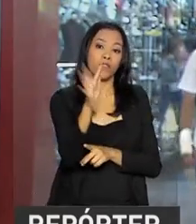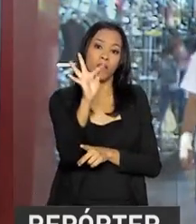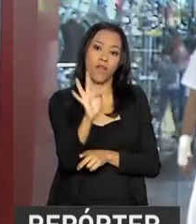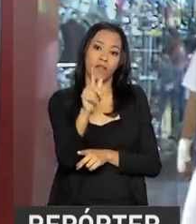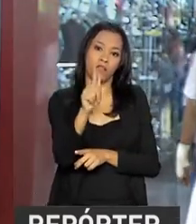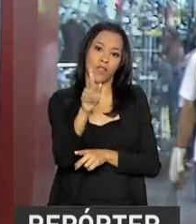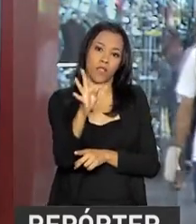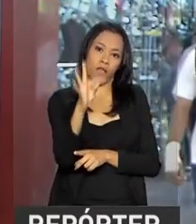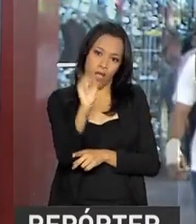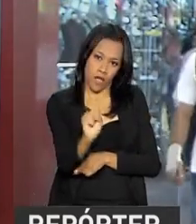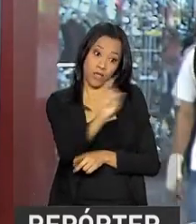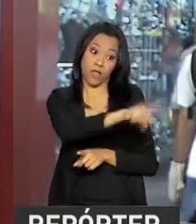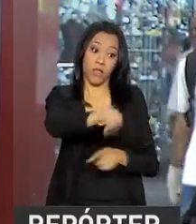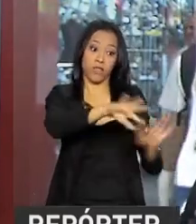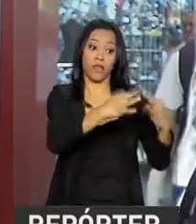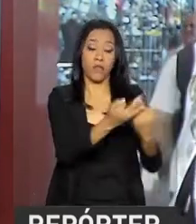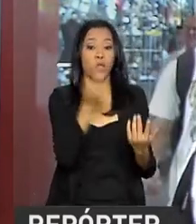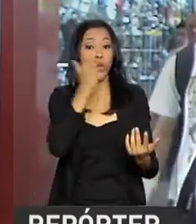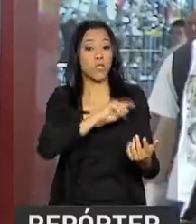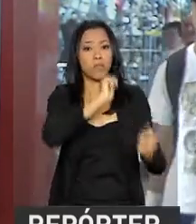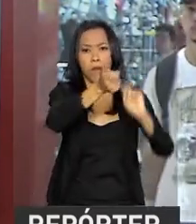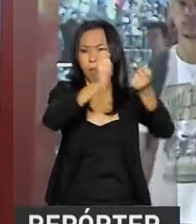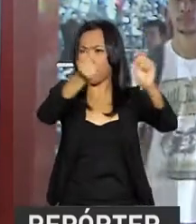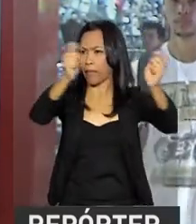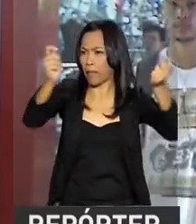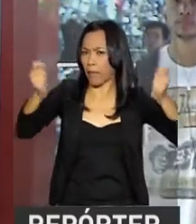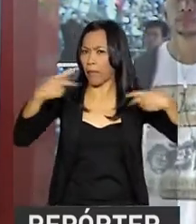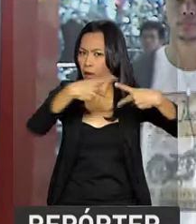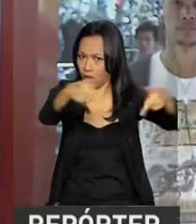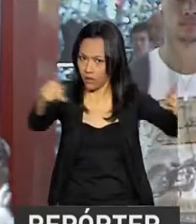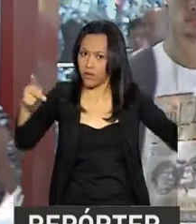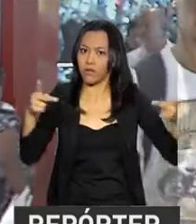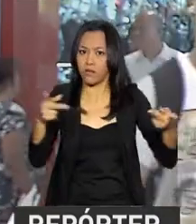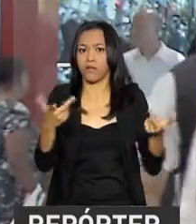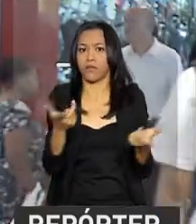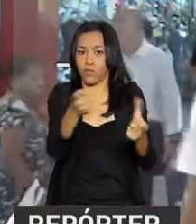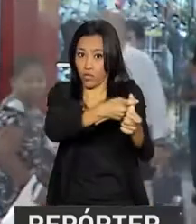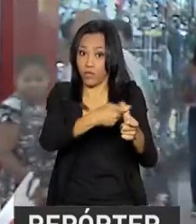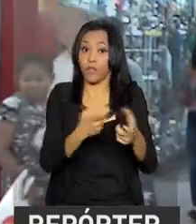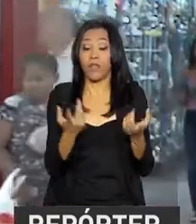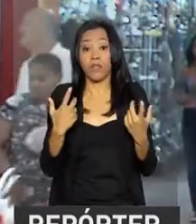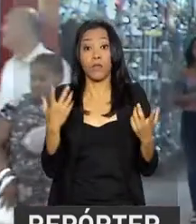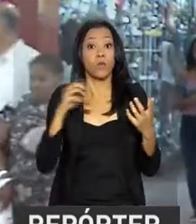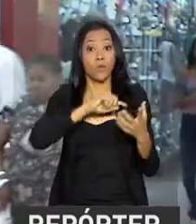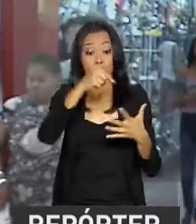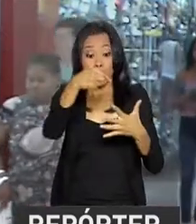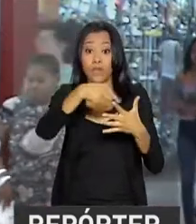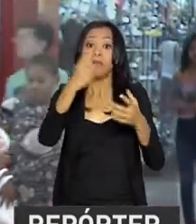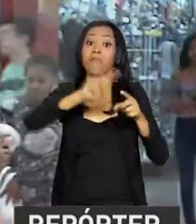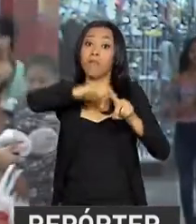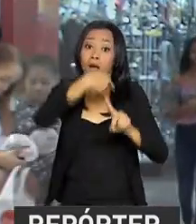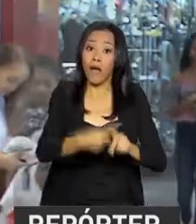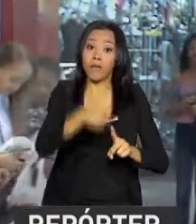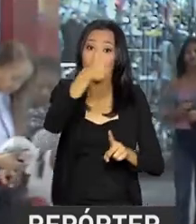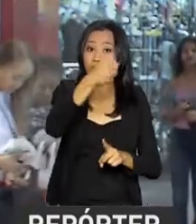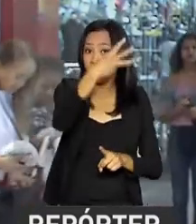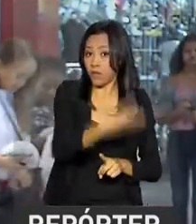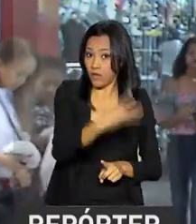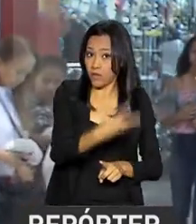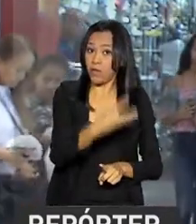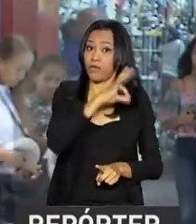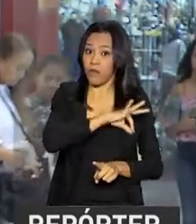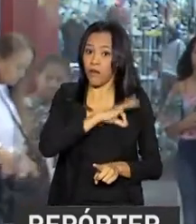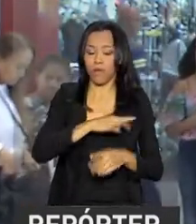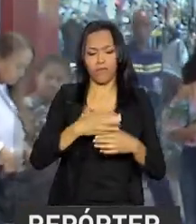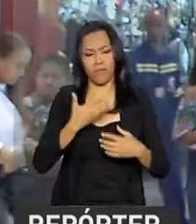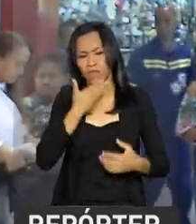os trabalhadores, conseguissem colocar as contas em dia. Então, tudo isso, aliado com a chegada do 13º, nos leva a crer que